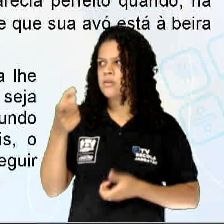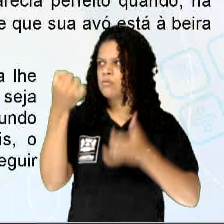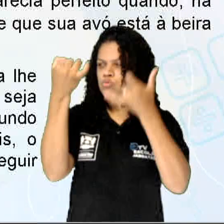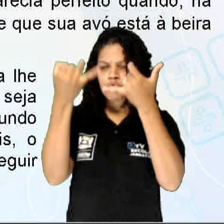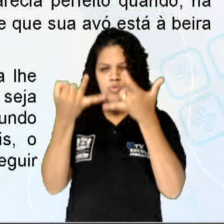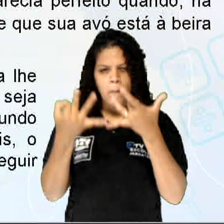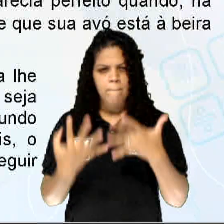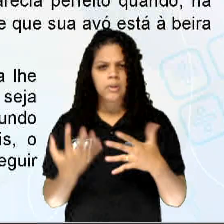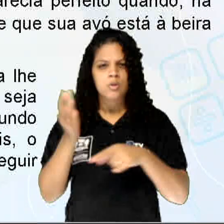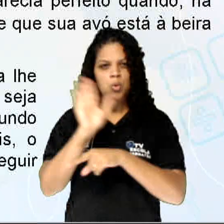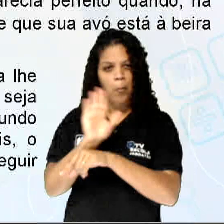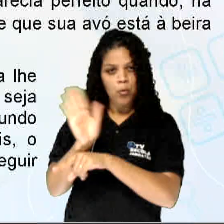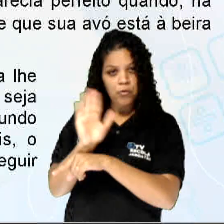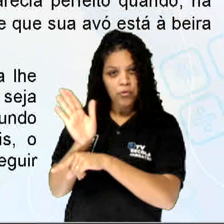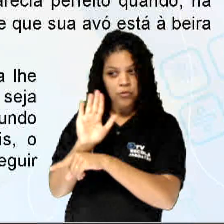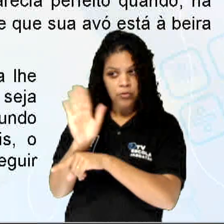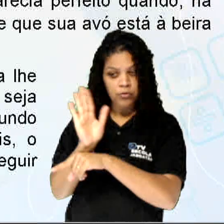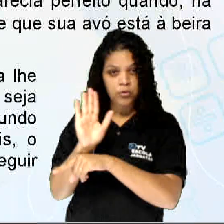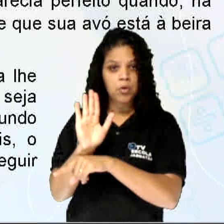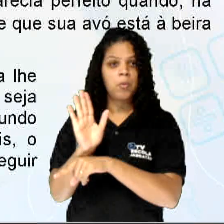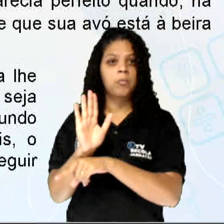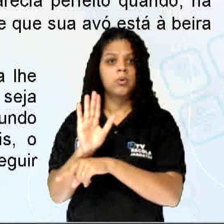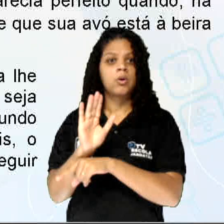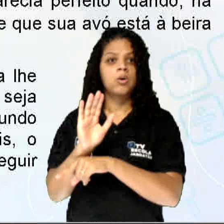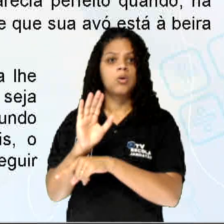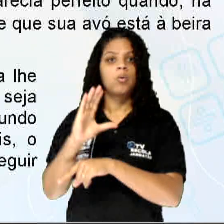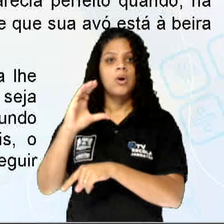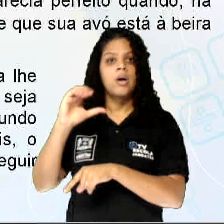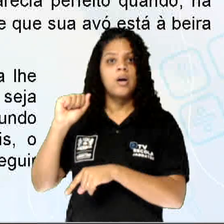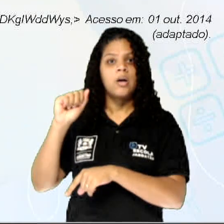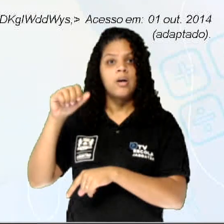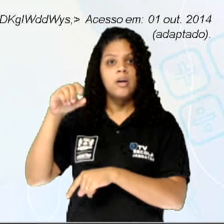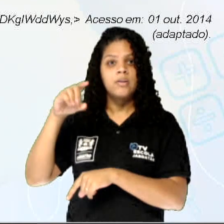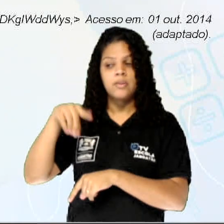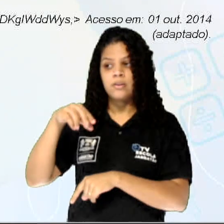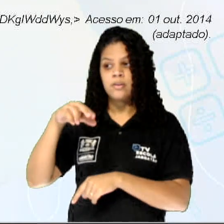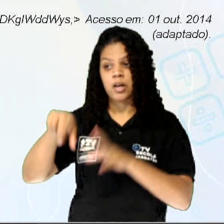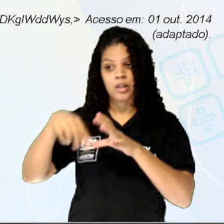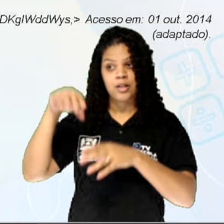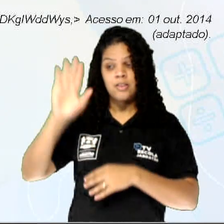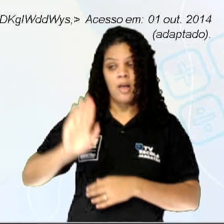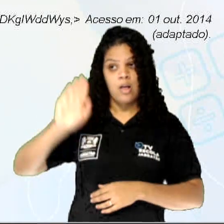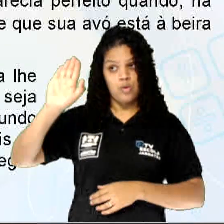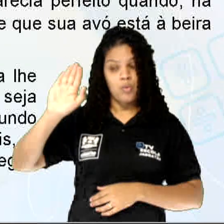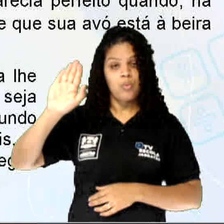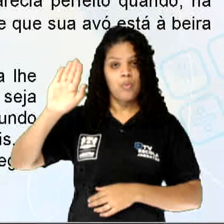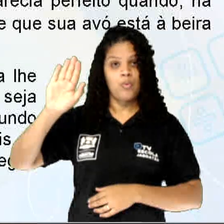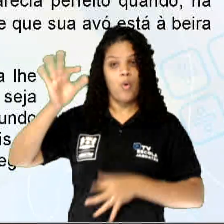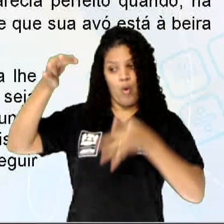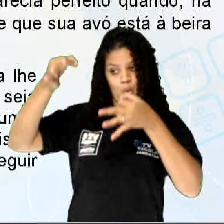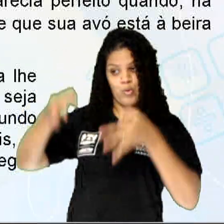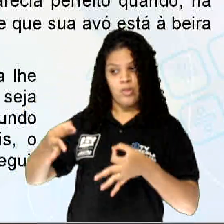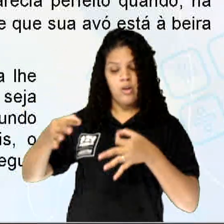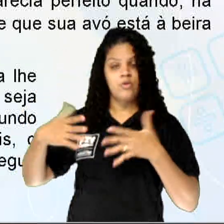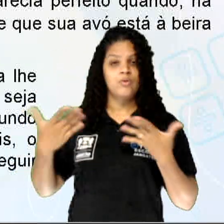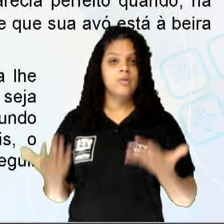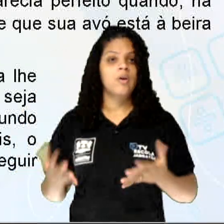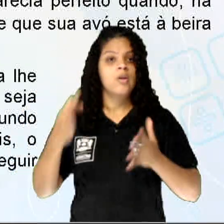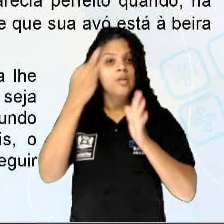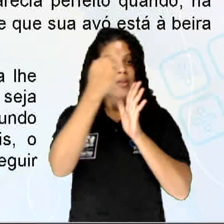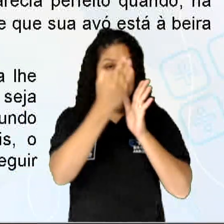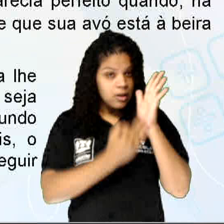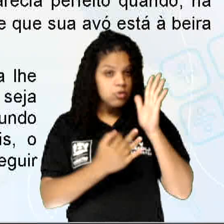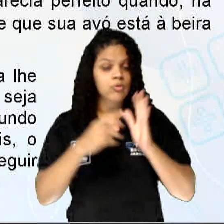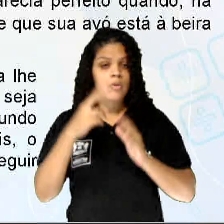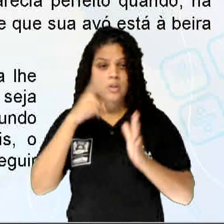um filme, né, uma obra cinematográfica chamada O Candidato Honesto. Esse texto vai ser lido aqui